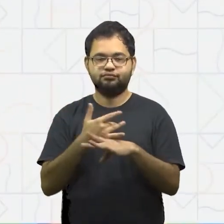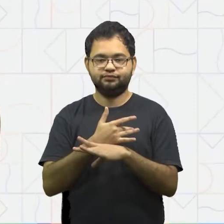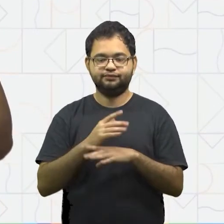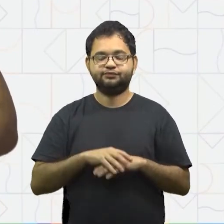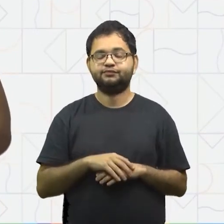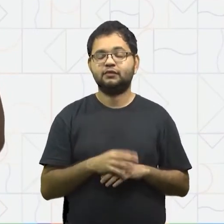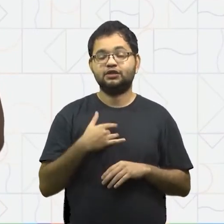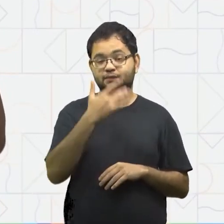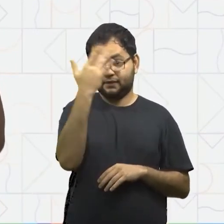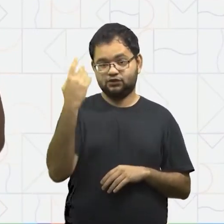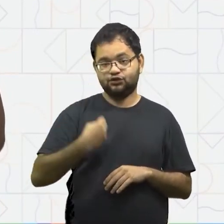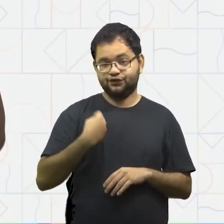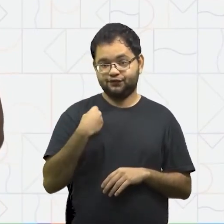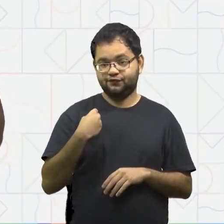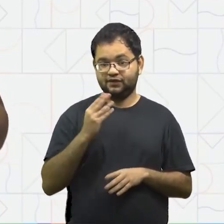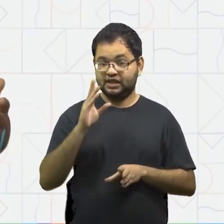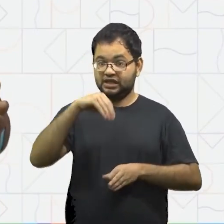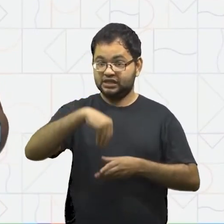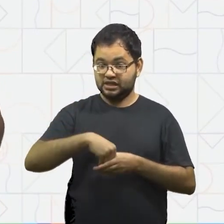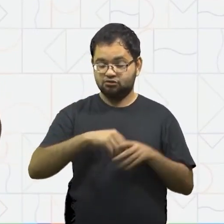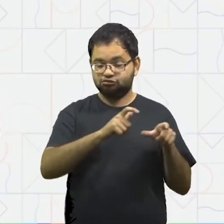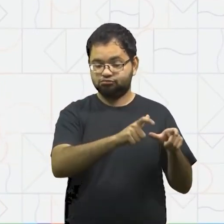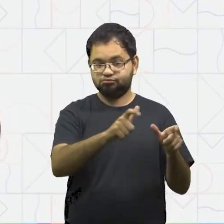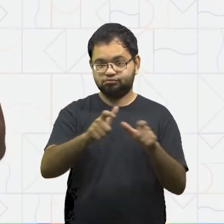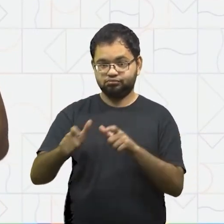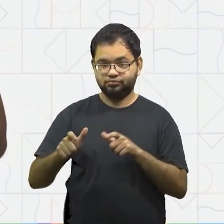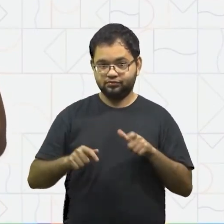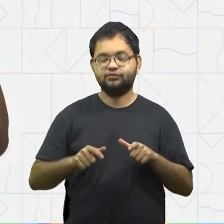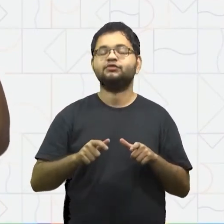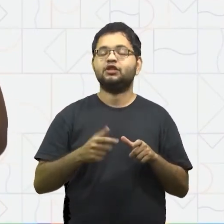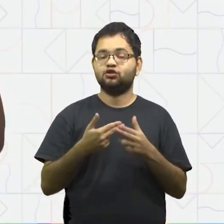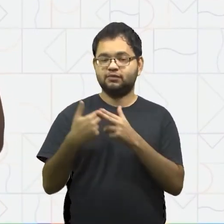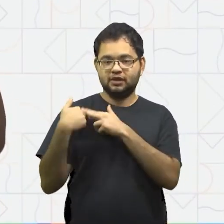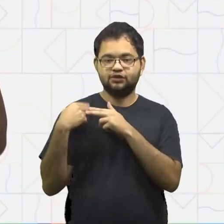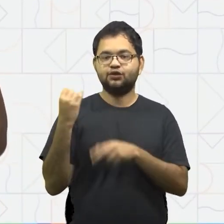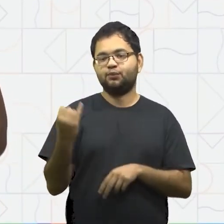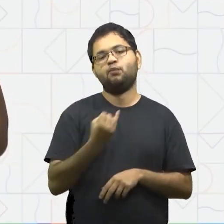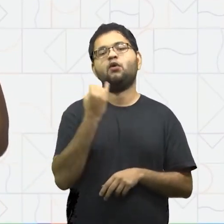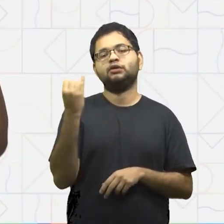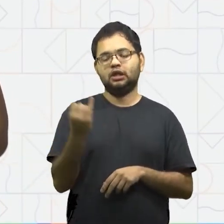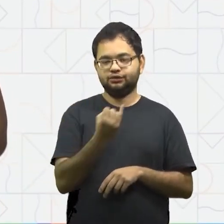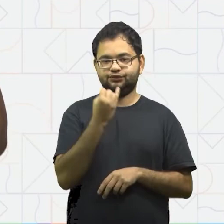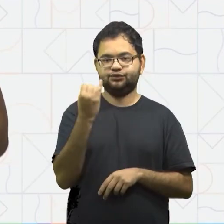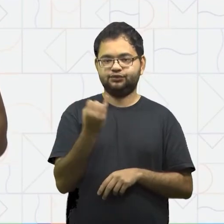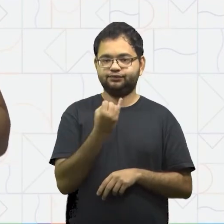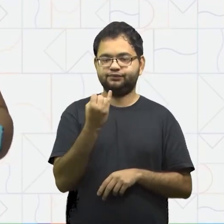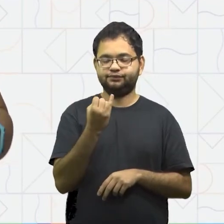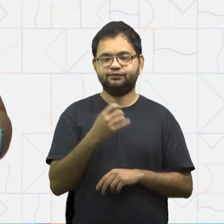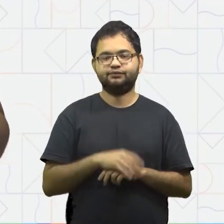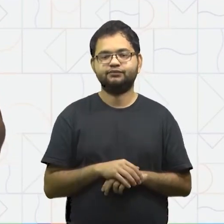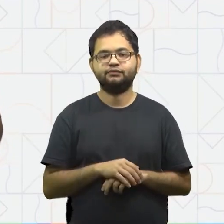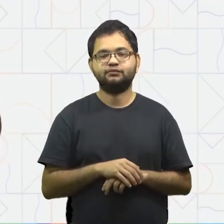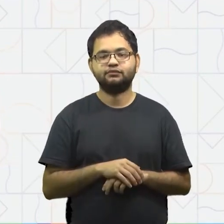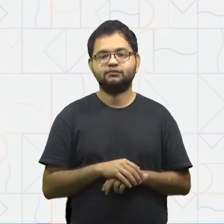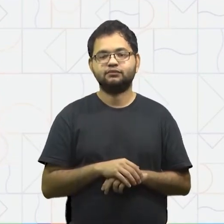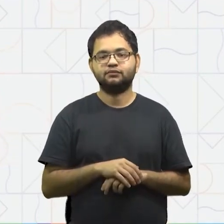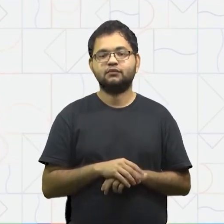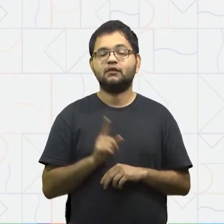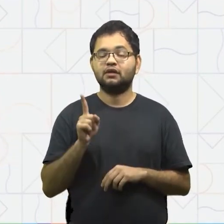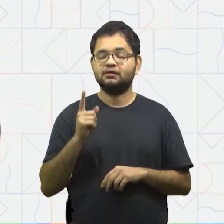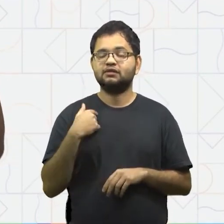que eram os habitantes nesses Burgos exercia uma função importante no fluxo de mercadorias o que acabou